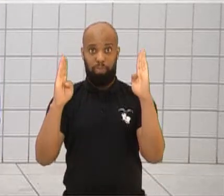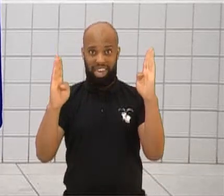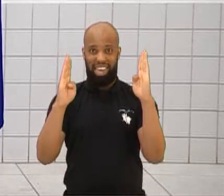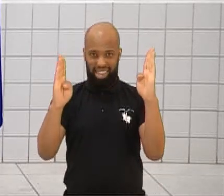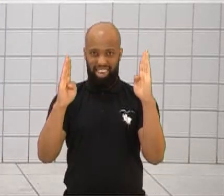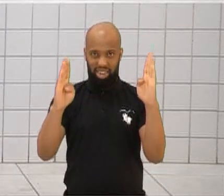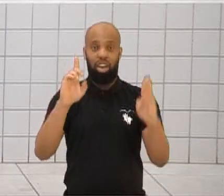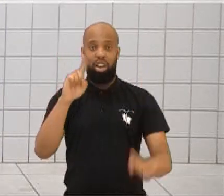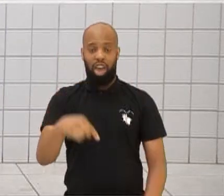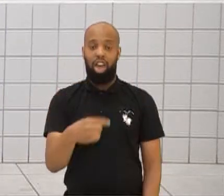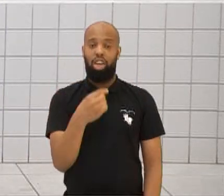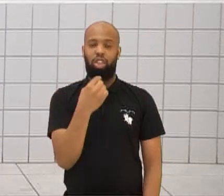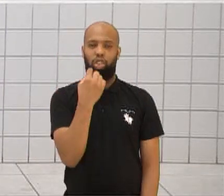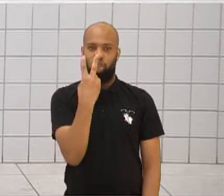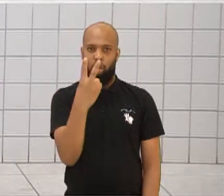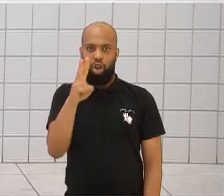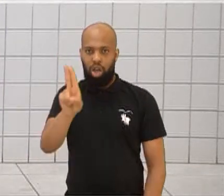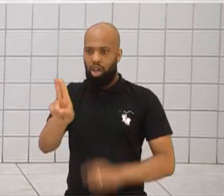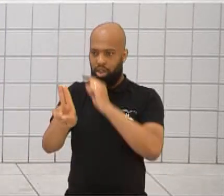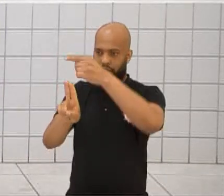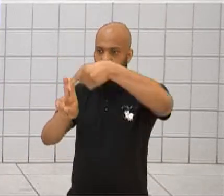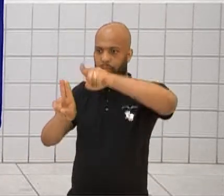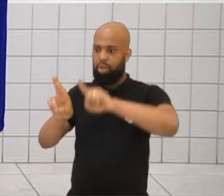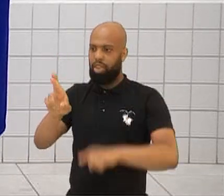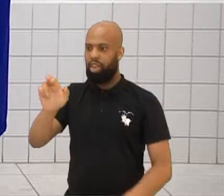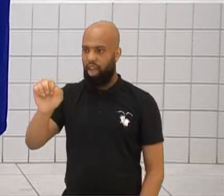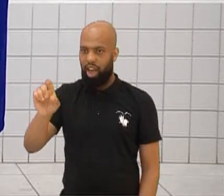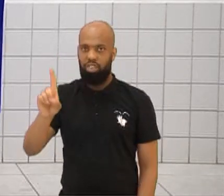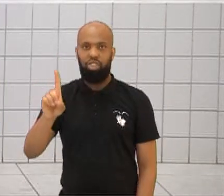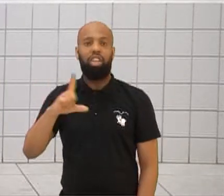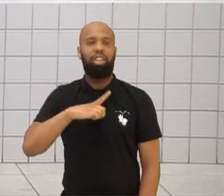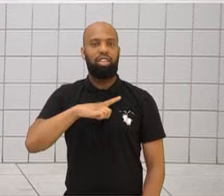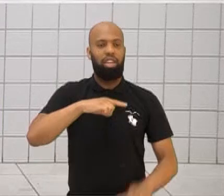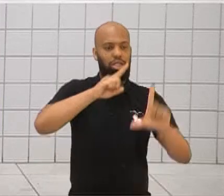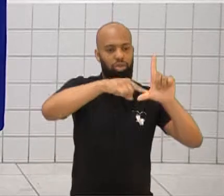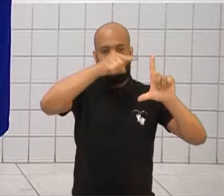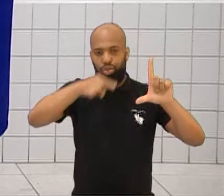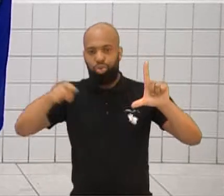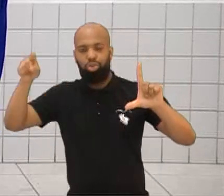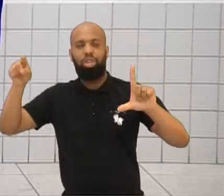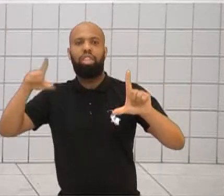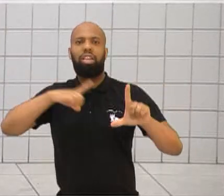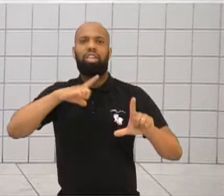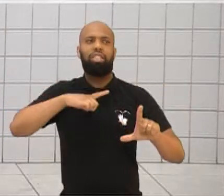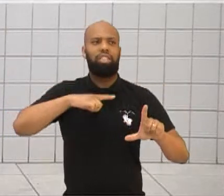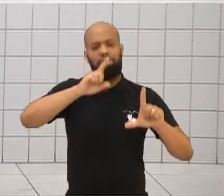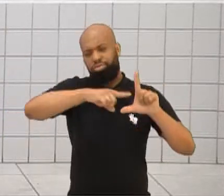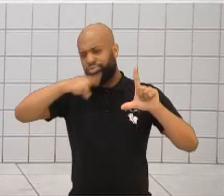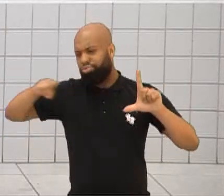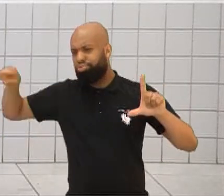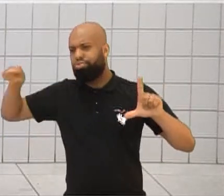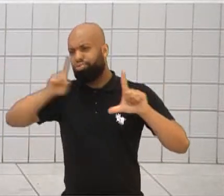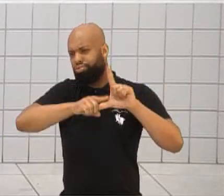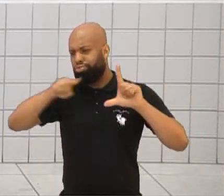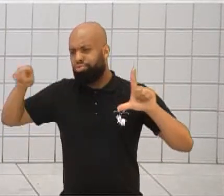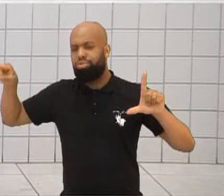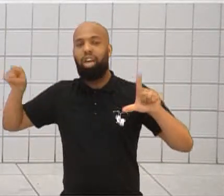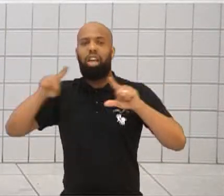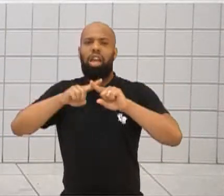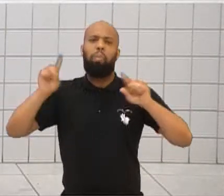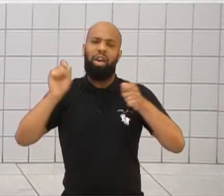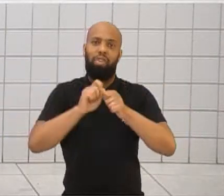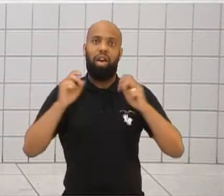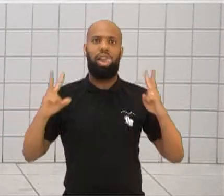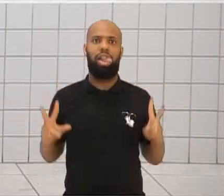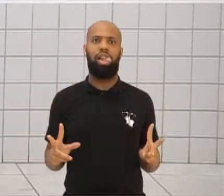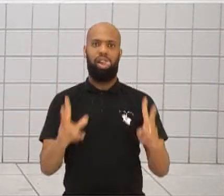marcado aqui 2π radianos, e eu tenho a minha senoide aqui. Isso aqui é infinito. A gente só delimita no